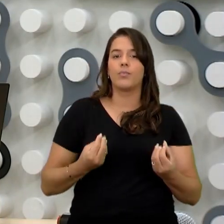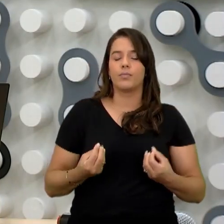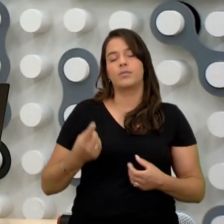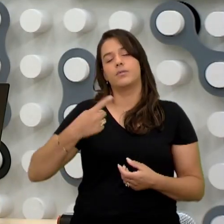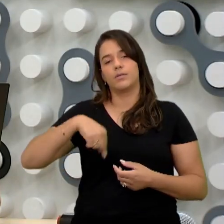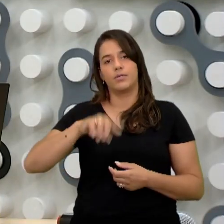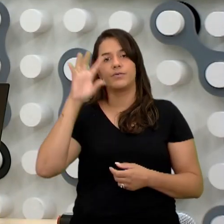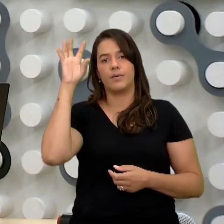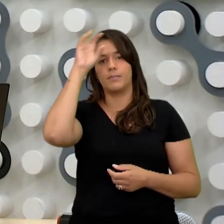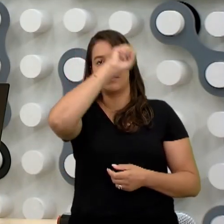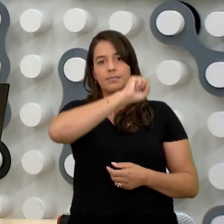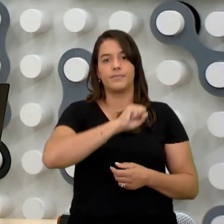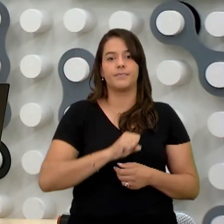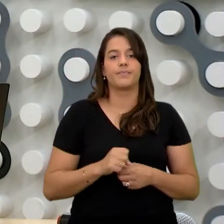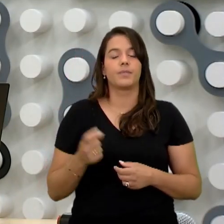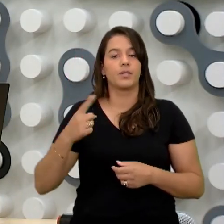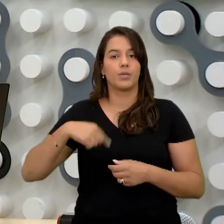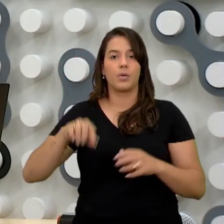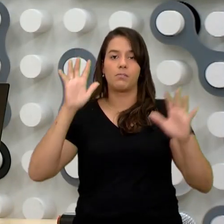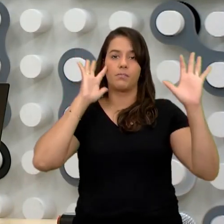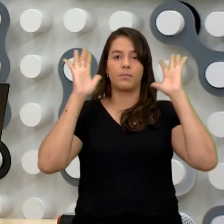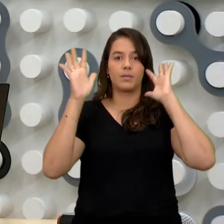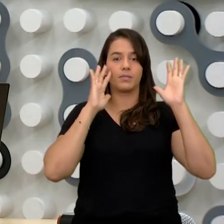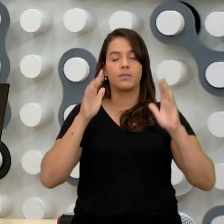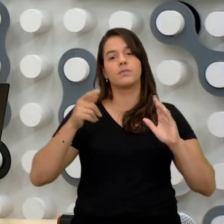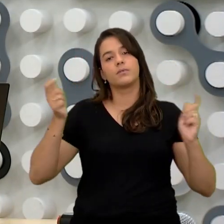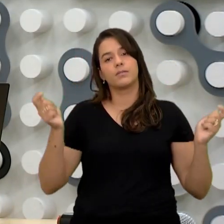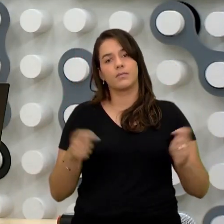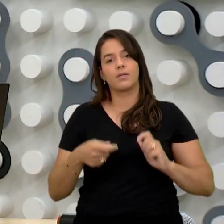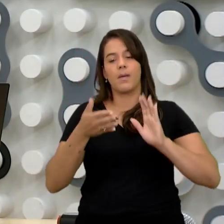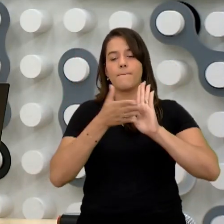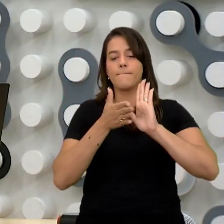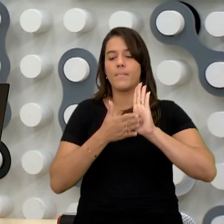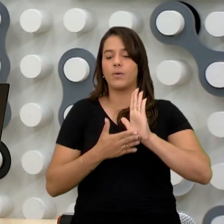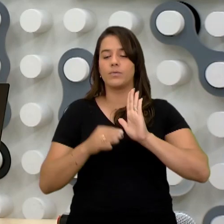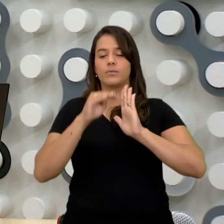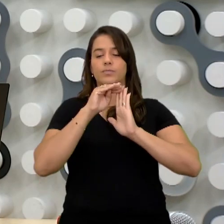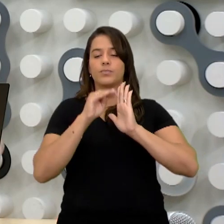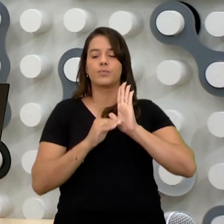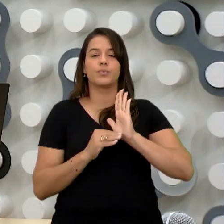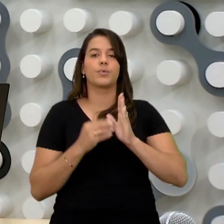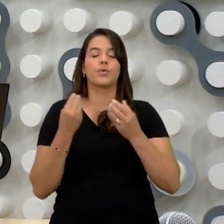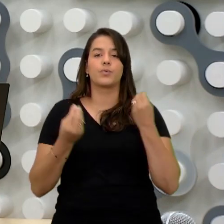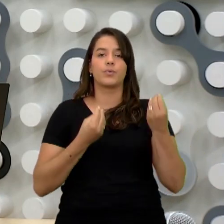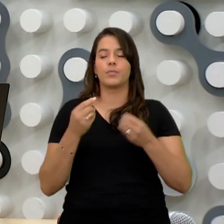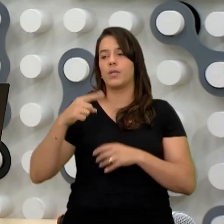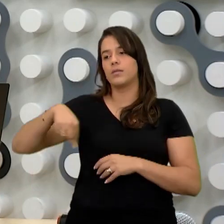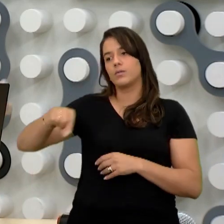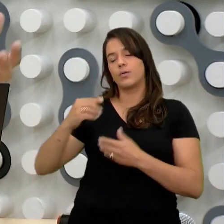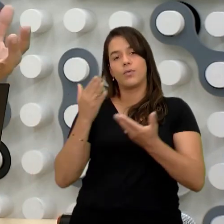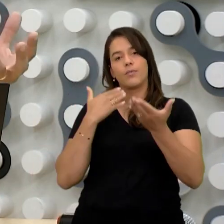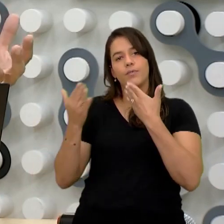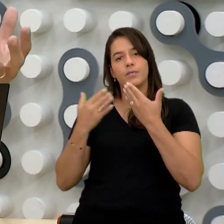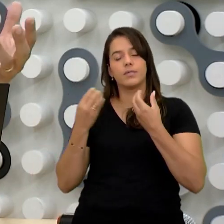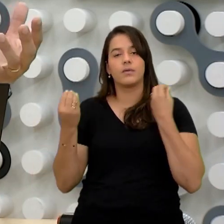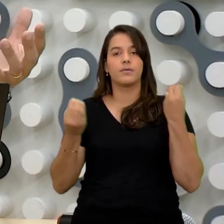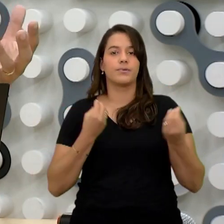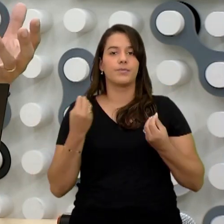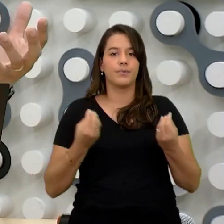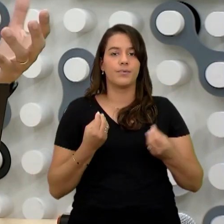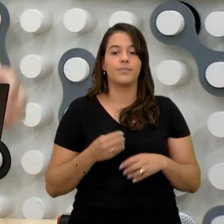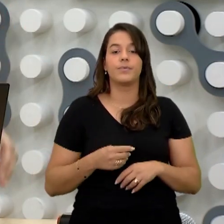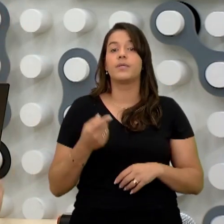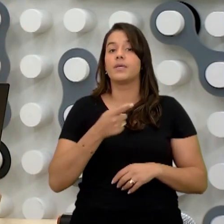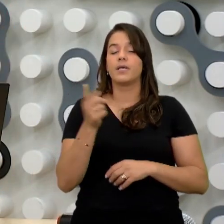gente pense sobre quais são as pautas, o que as pessoas decidiram conversar conosco e como